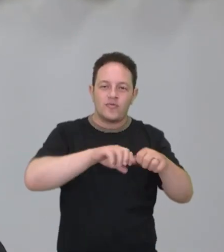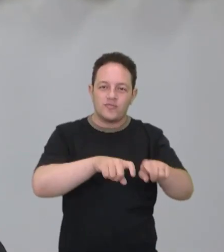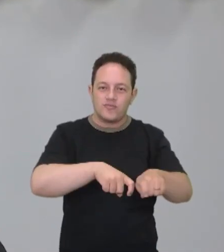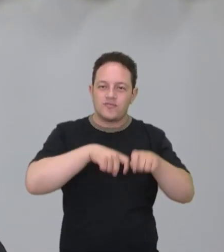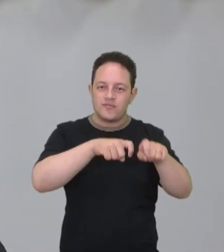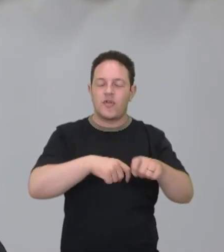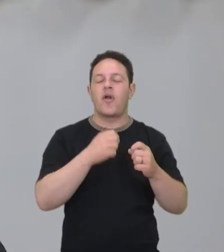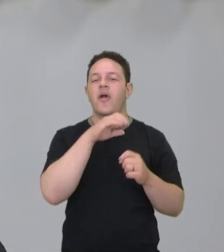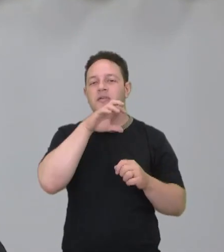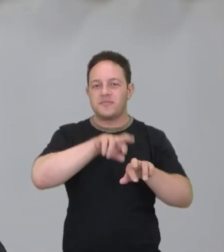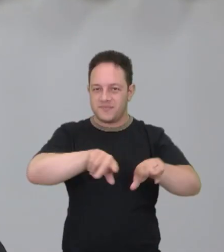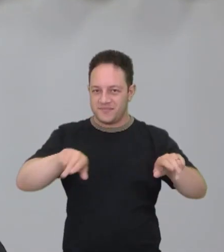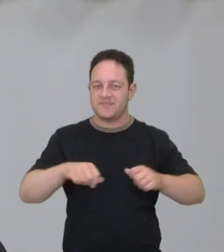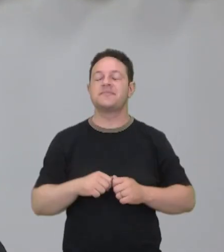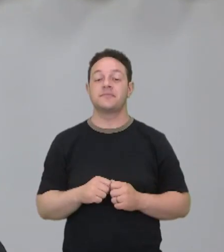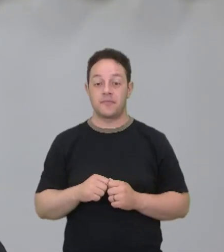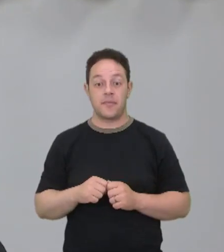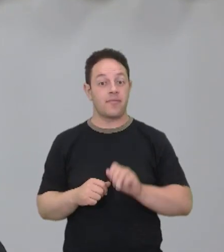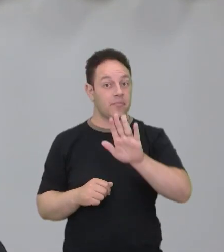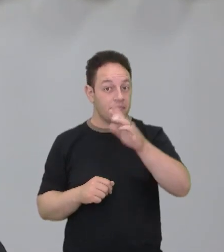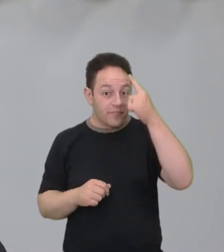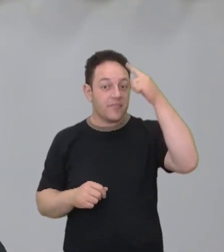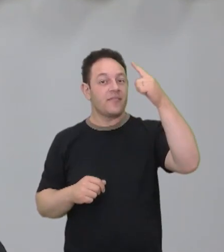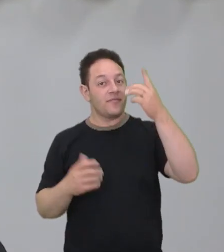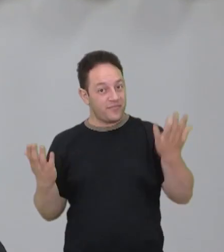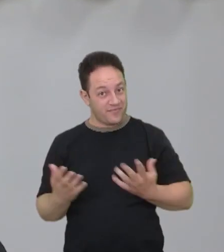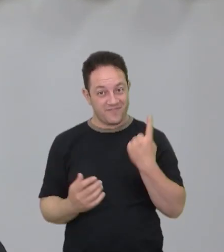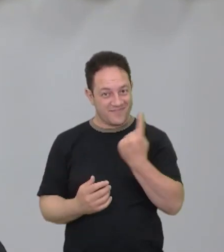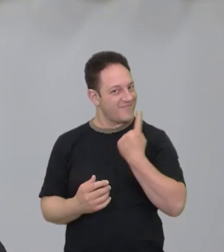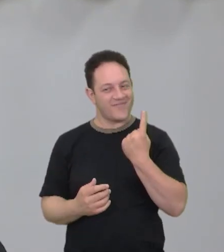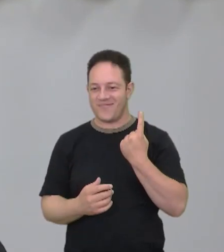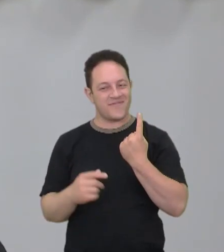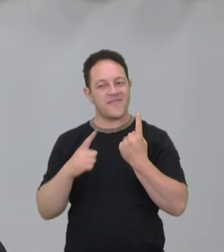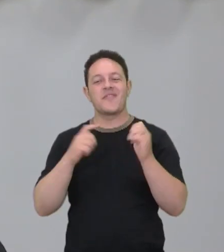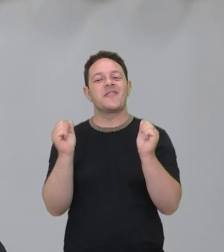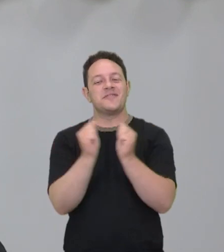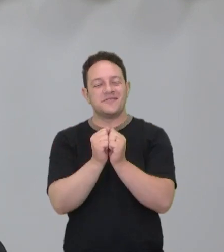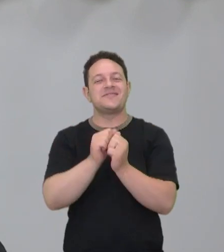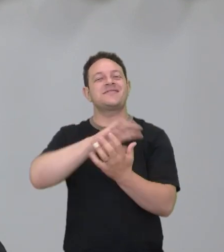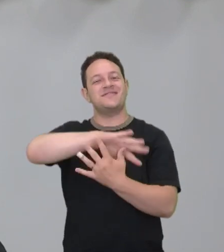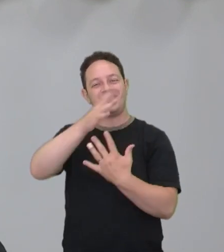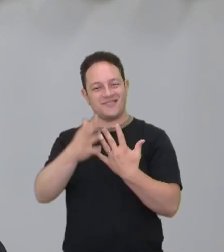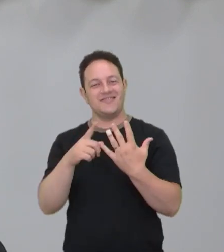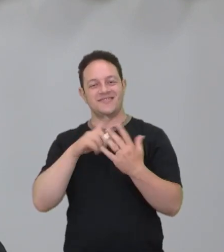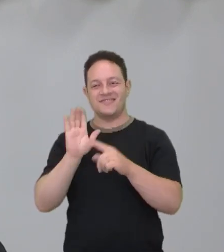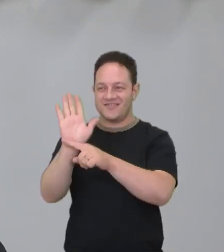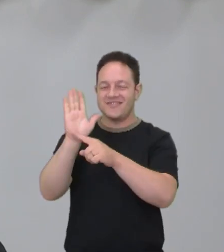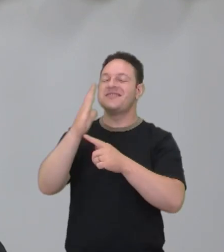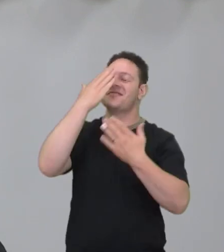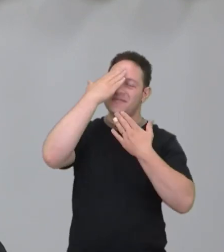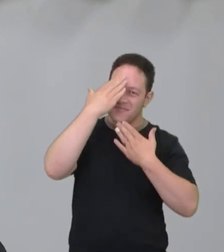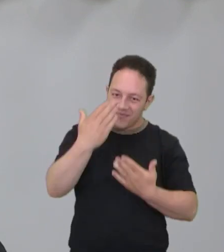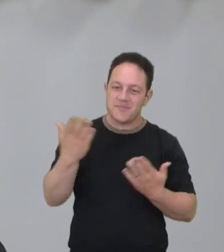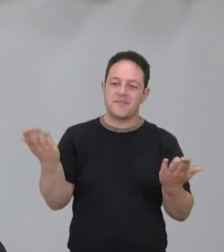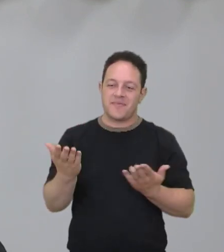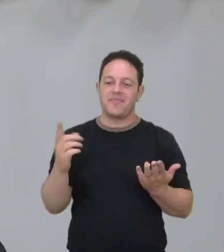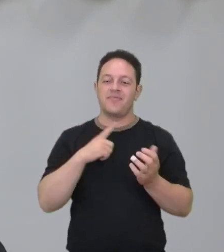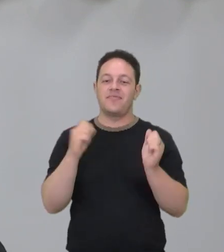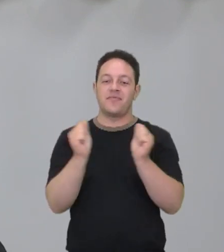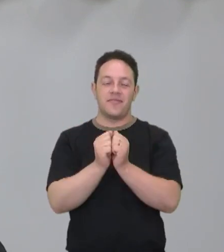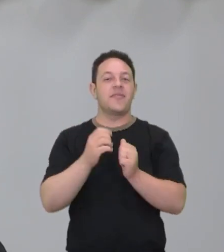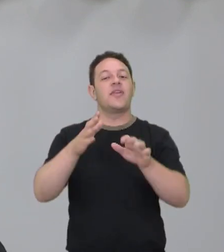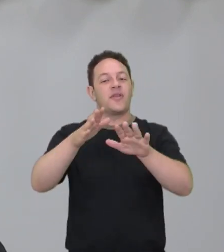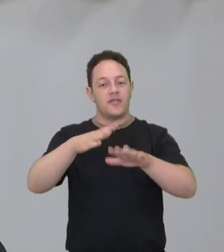vocês. Lembrando, né, que hoje não estou sozinha, estou aqui com o pessoal de Libras, né, muito obrigado desde já